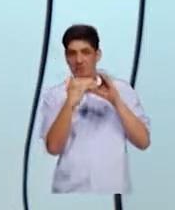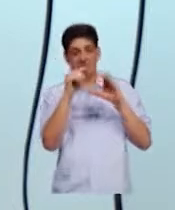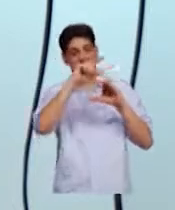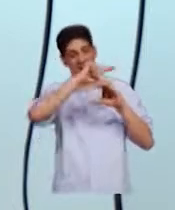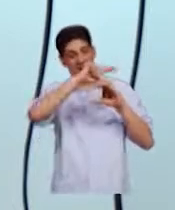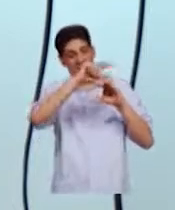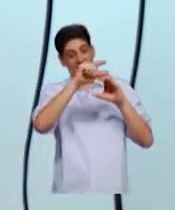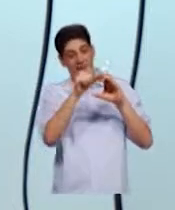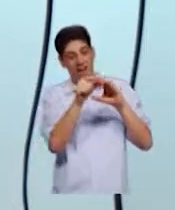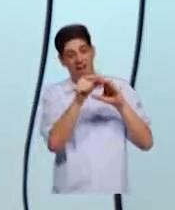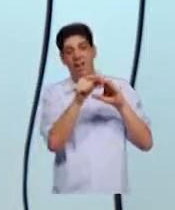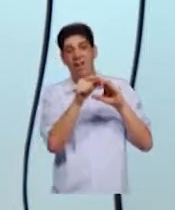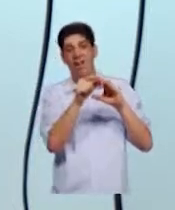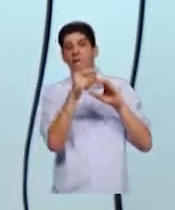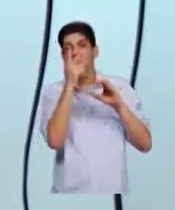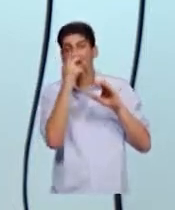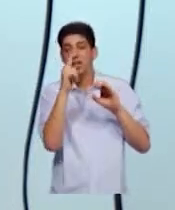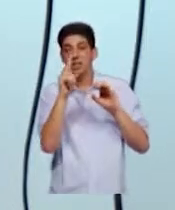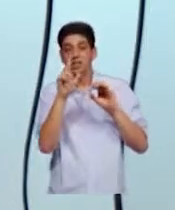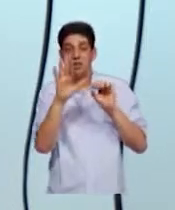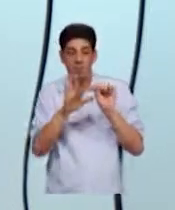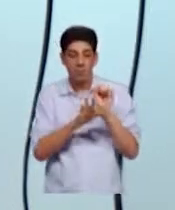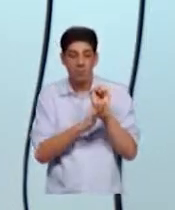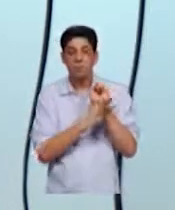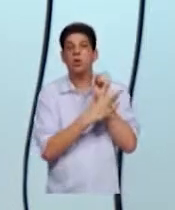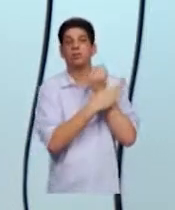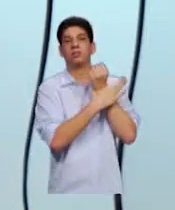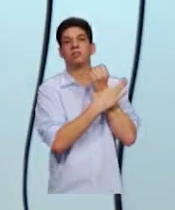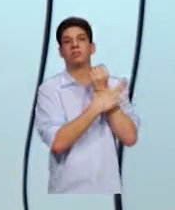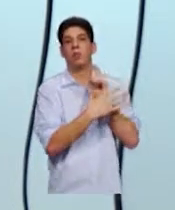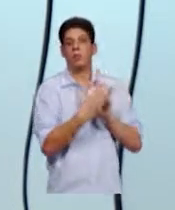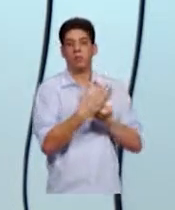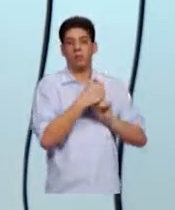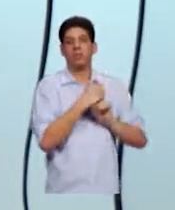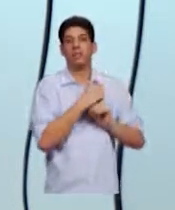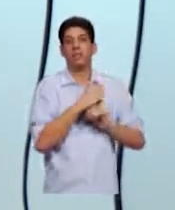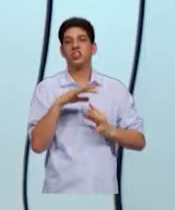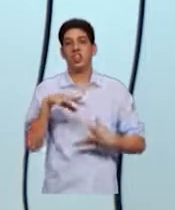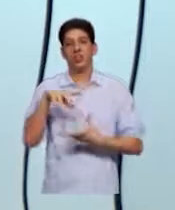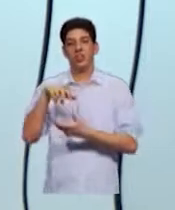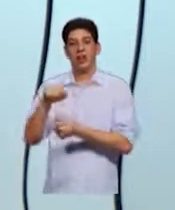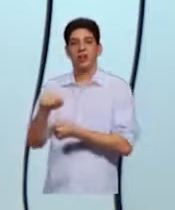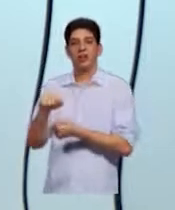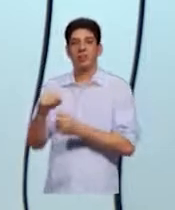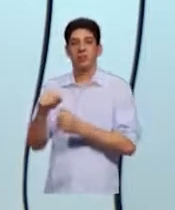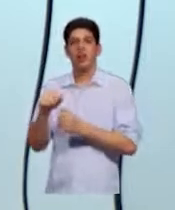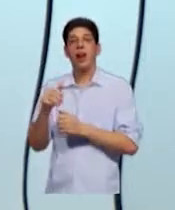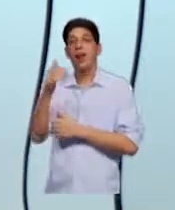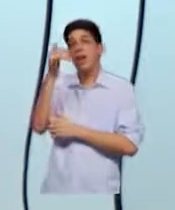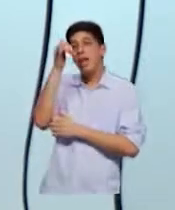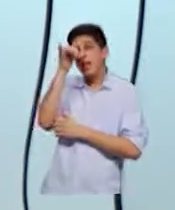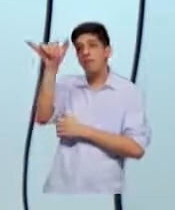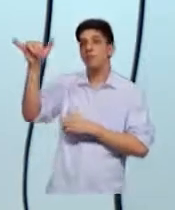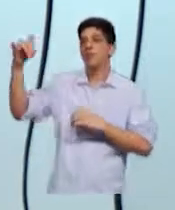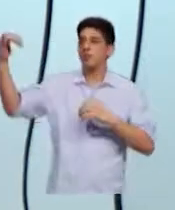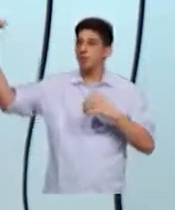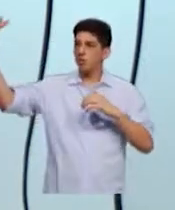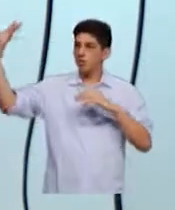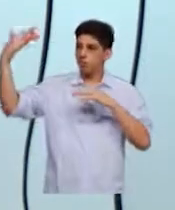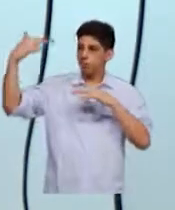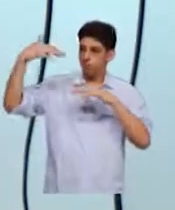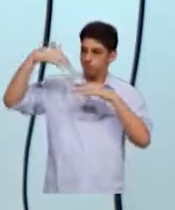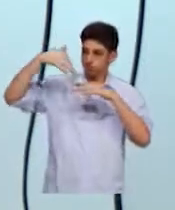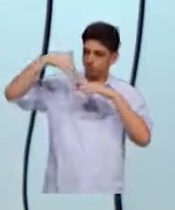dizer que ela funciona como um escudo protetor. Ela filtra os raios solares. Ela funciona com